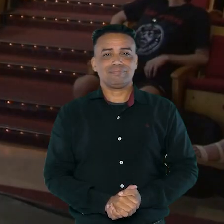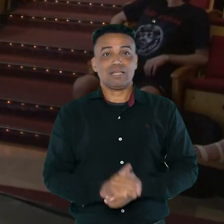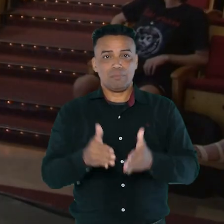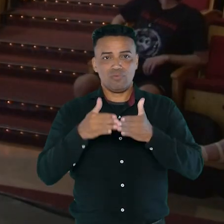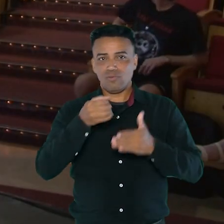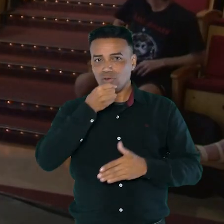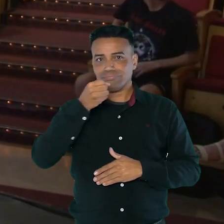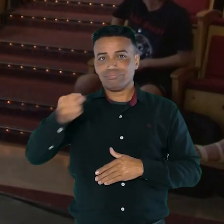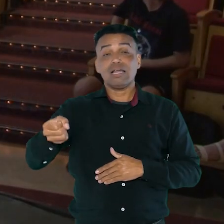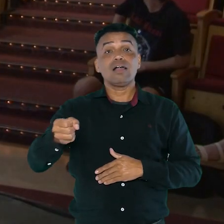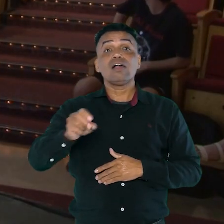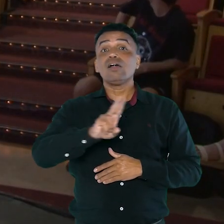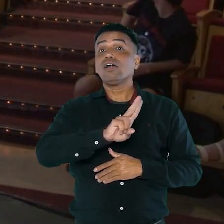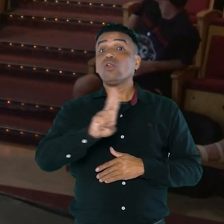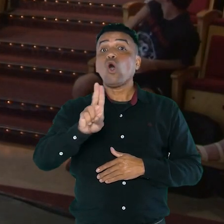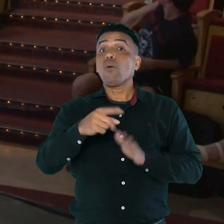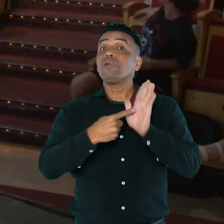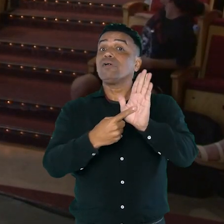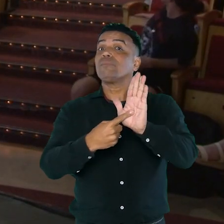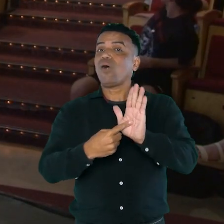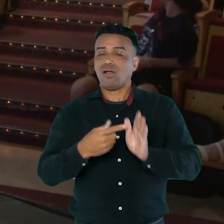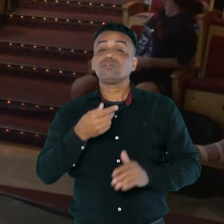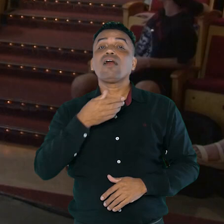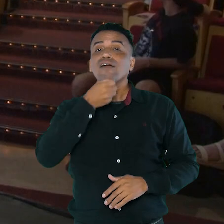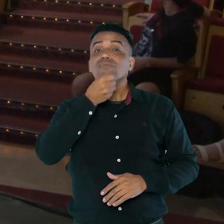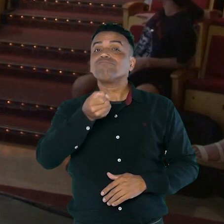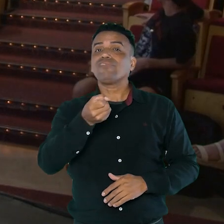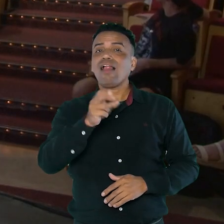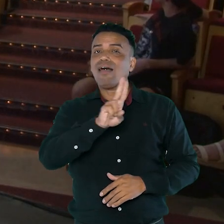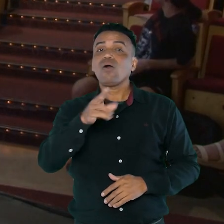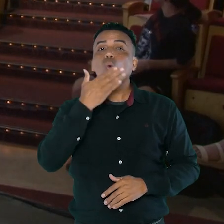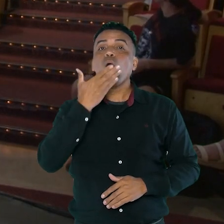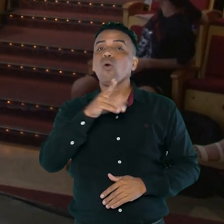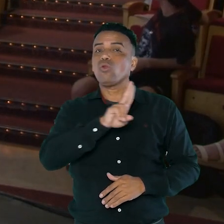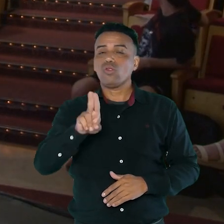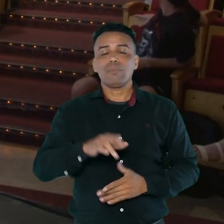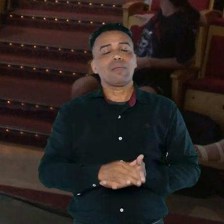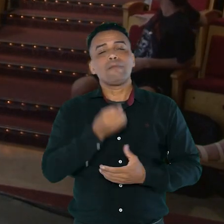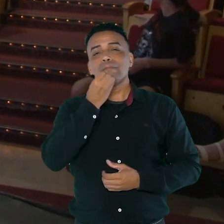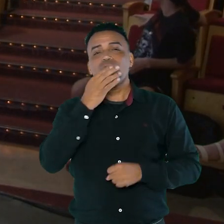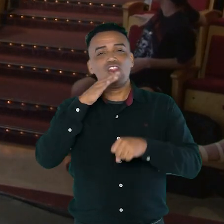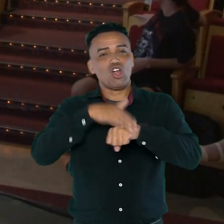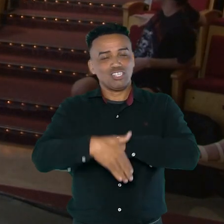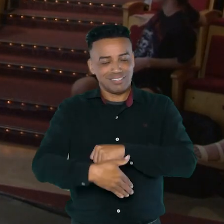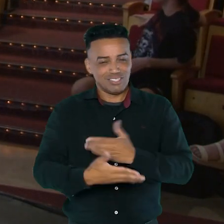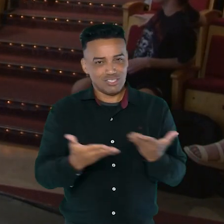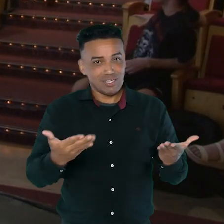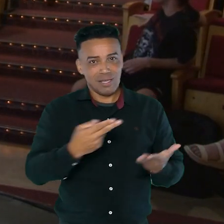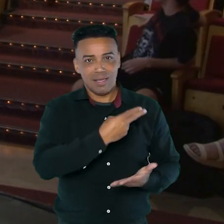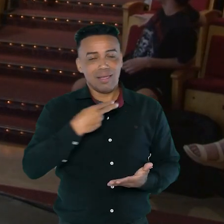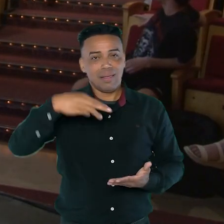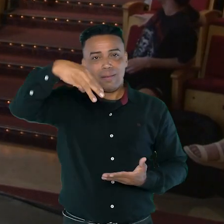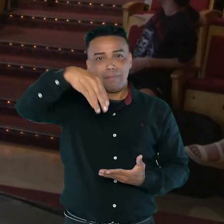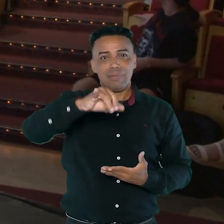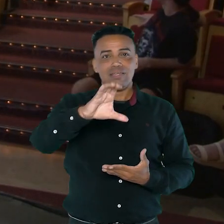do SESC, pede para o microfone ser levado de pessoa em pessoa até uma moça branca, com aproximadamente